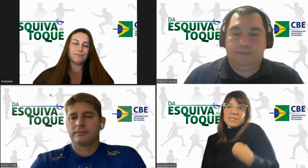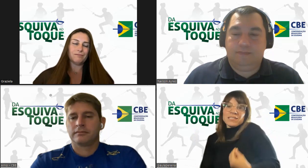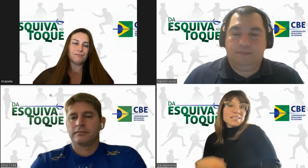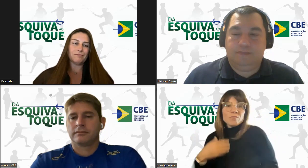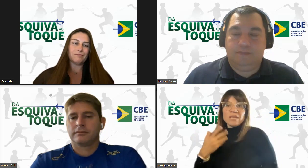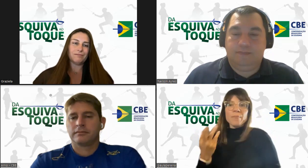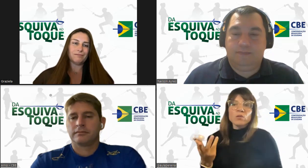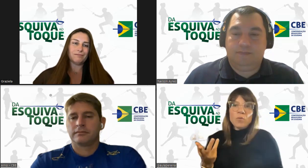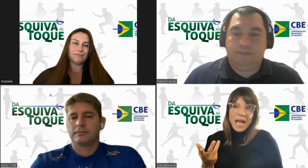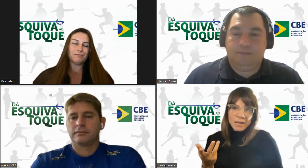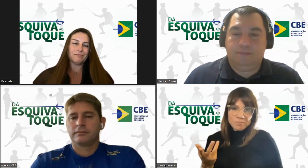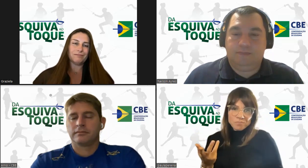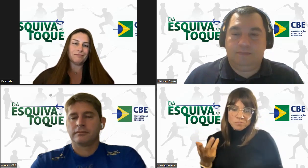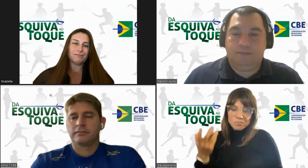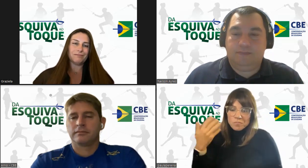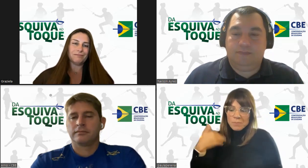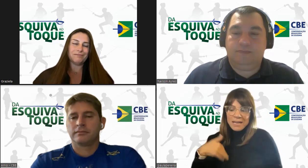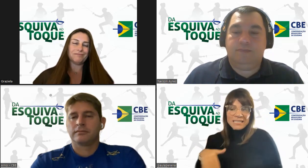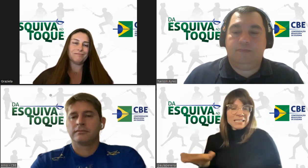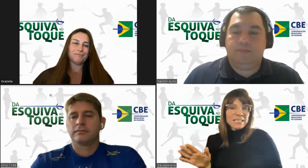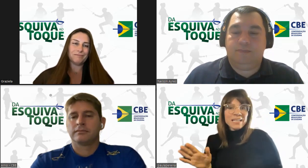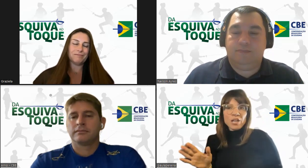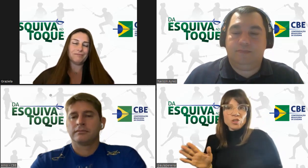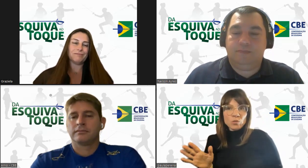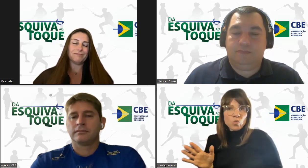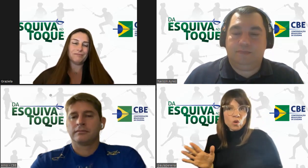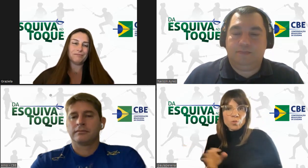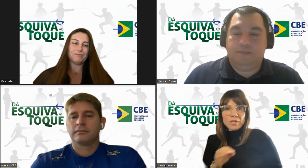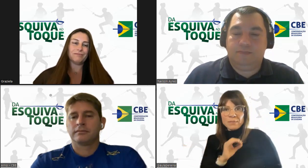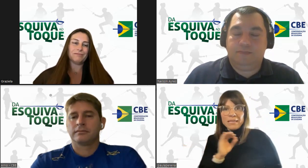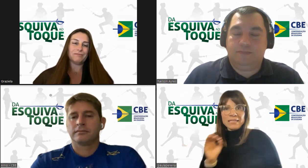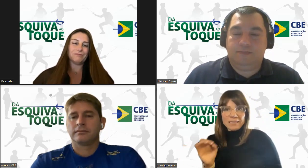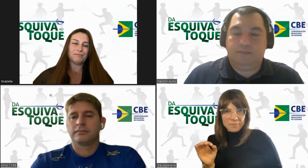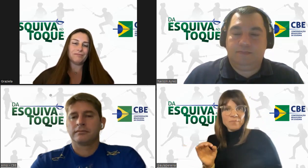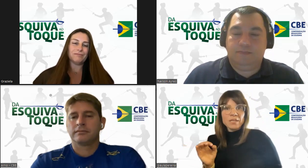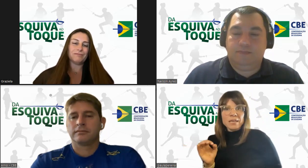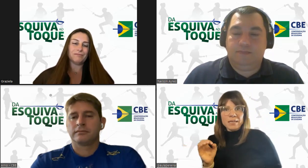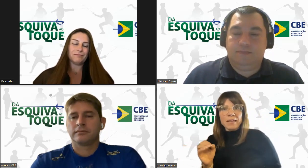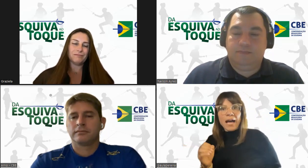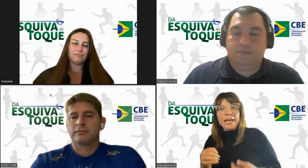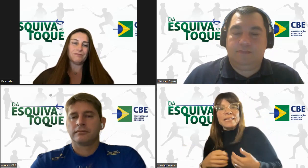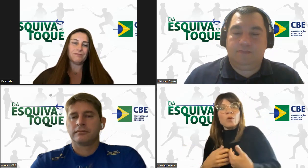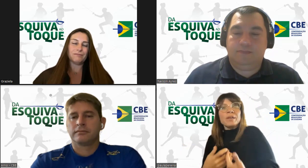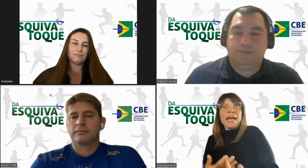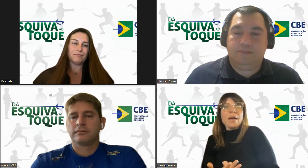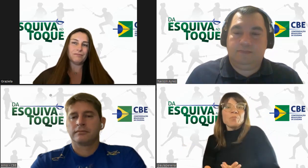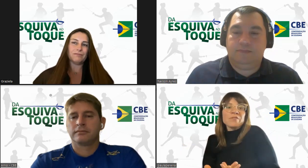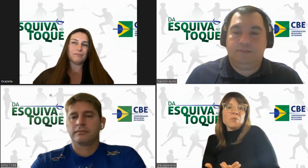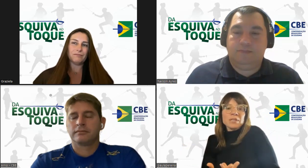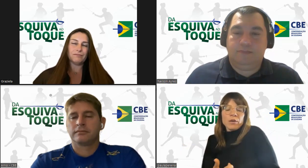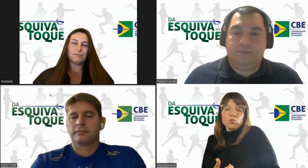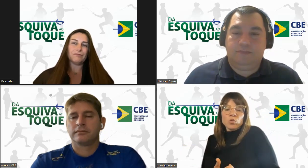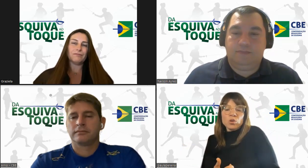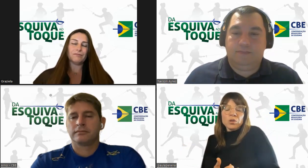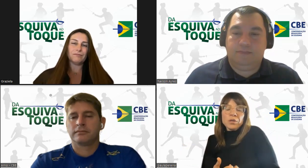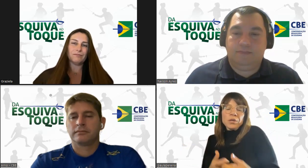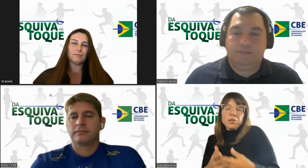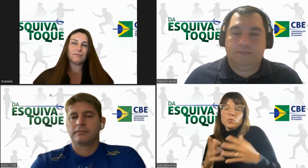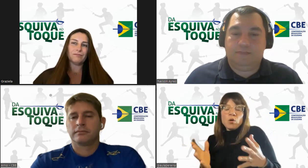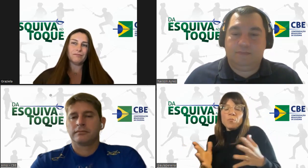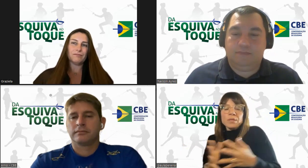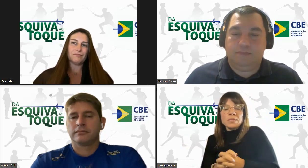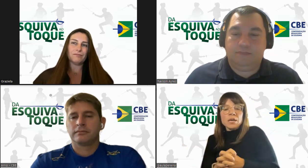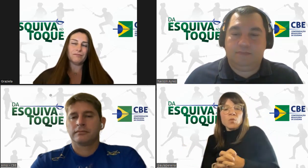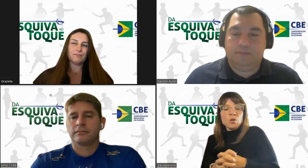que acontece com ele às vezes eles não sabem nomear mas a sociedade está no corpo explícita tá e não quer porque vamos lá eu tô